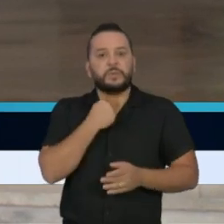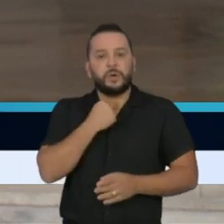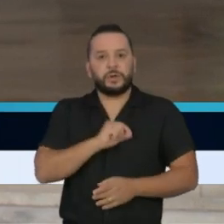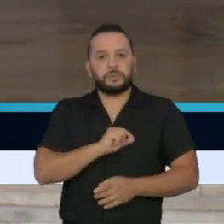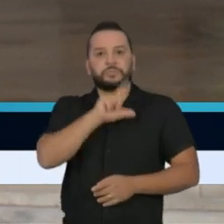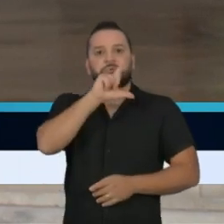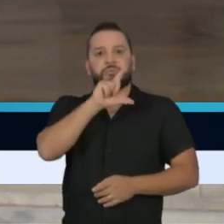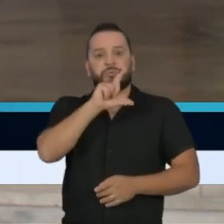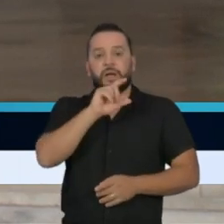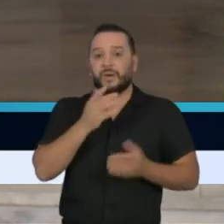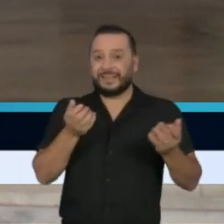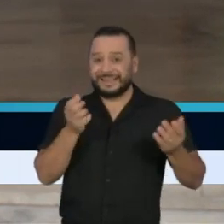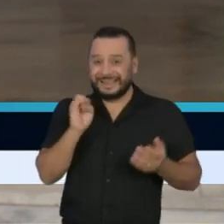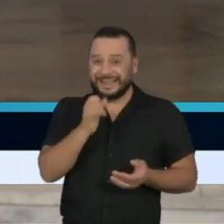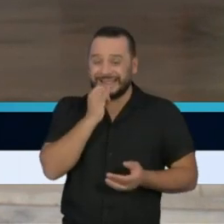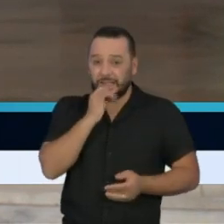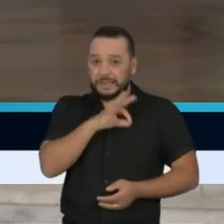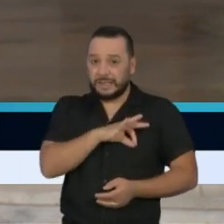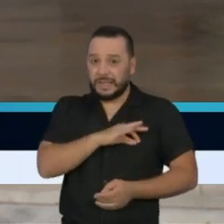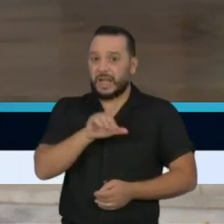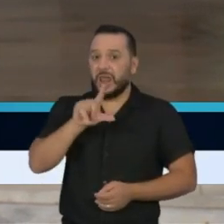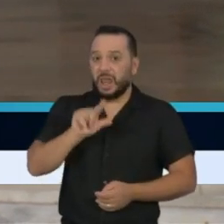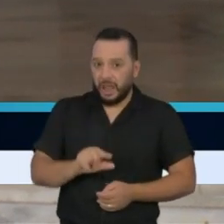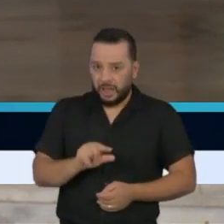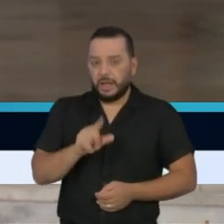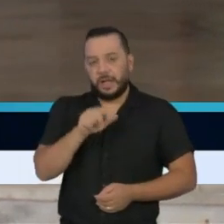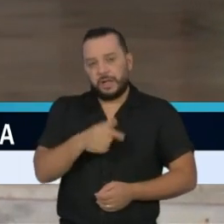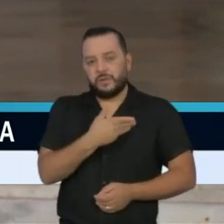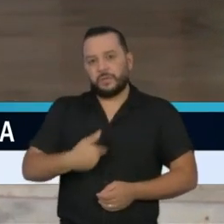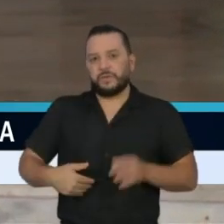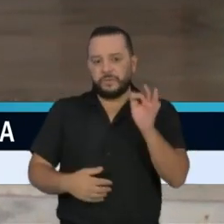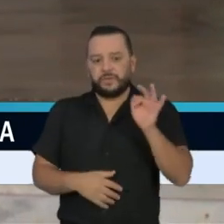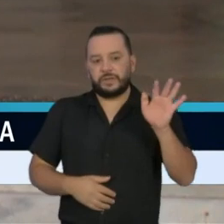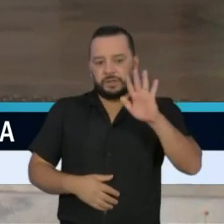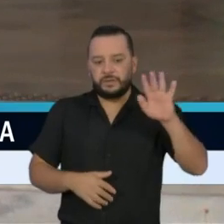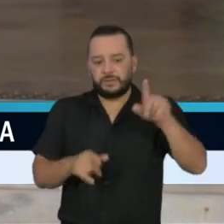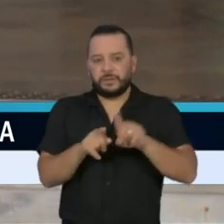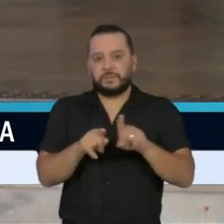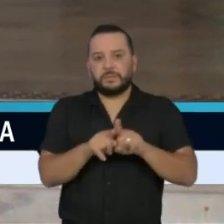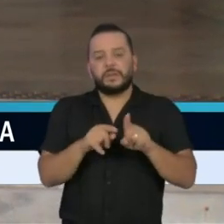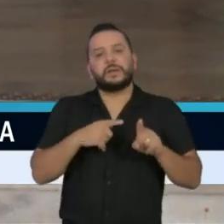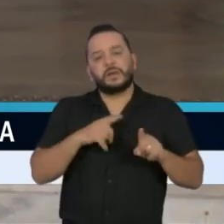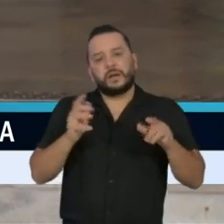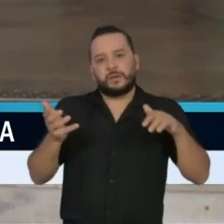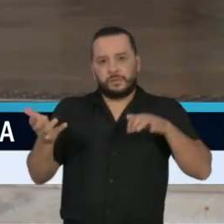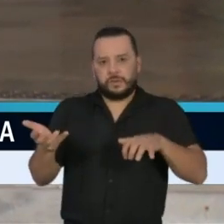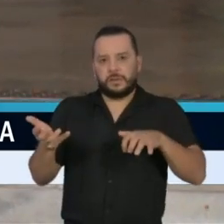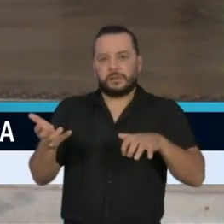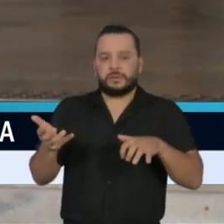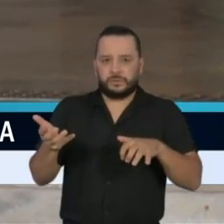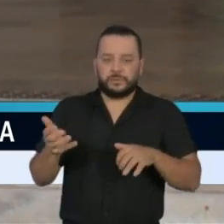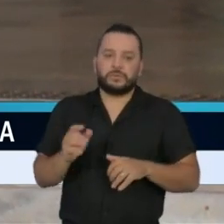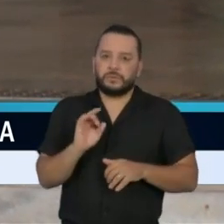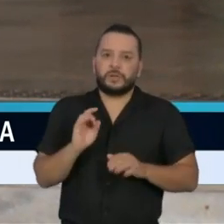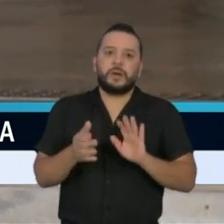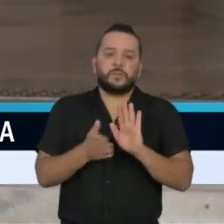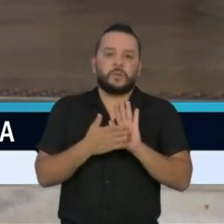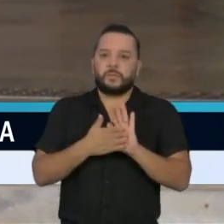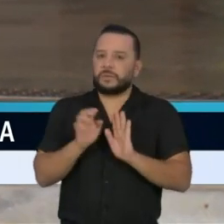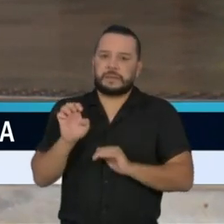concentrada no poder legiferante do governo federal e do Congresso Nacional. Ele não pode ser proposto por estados e